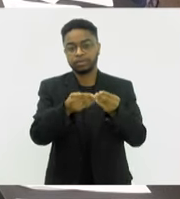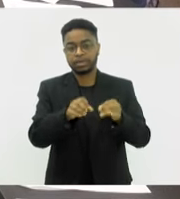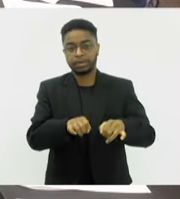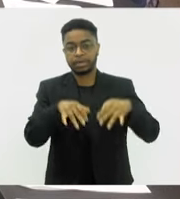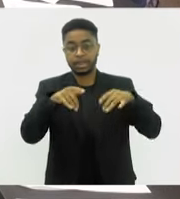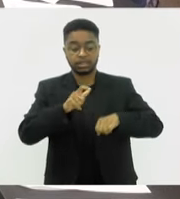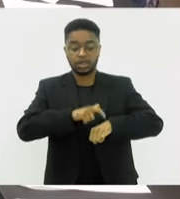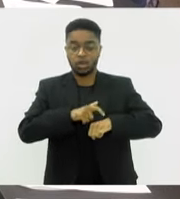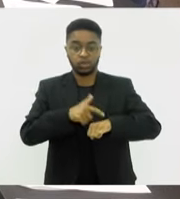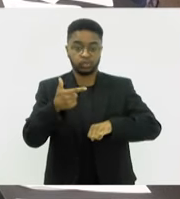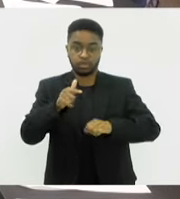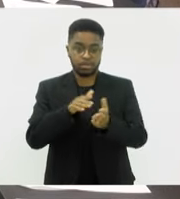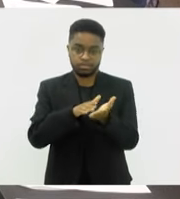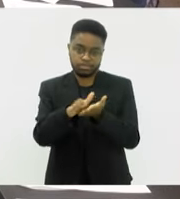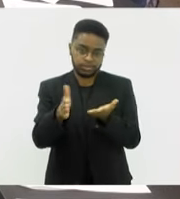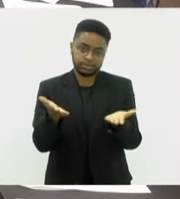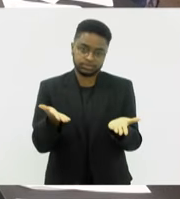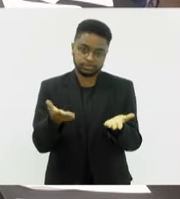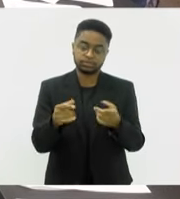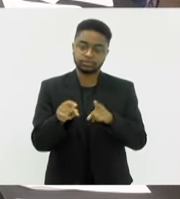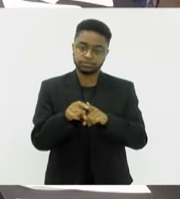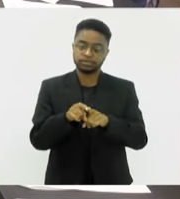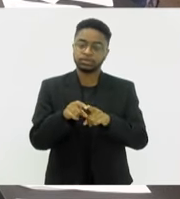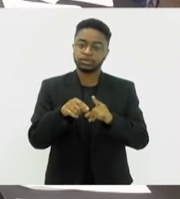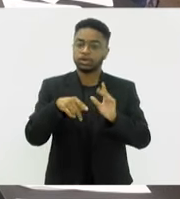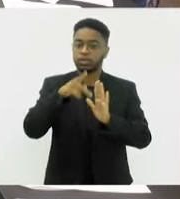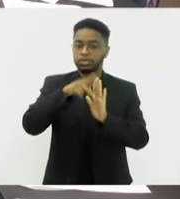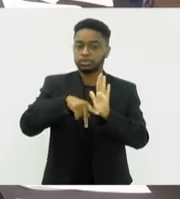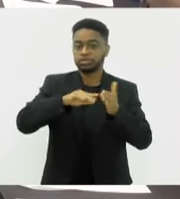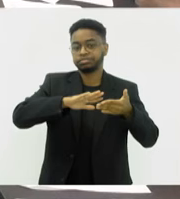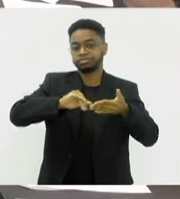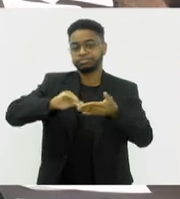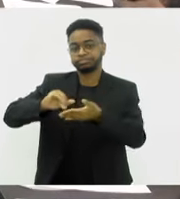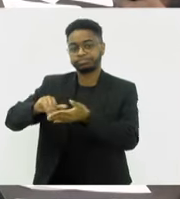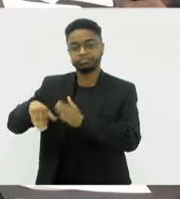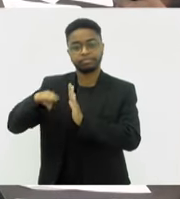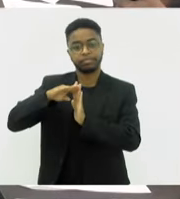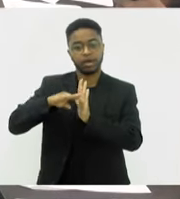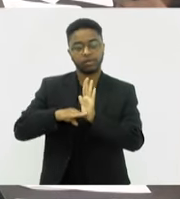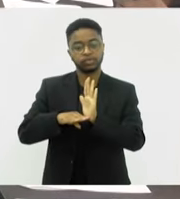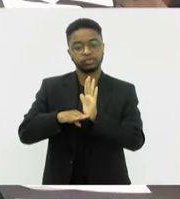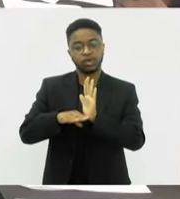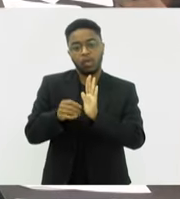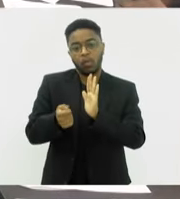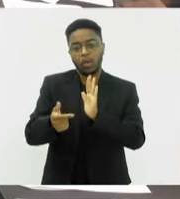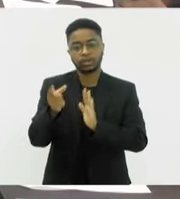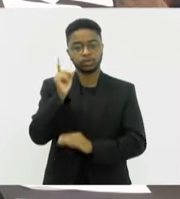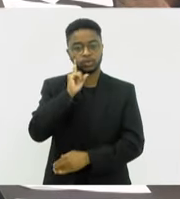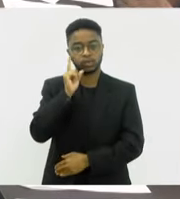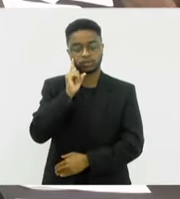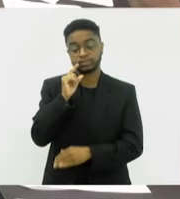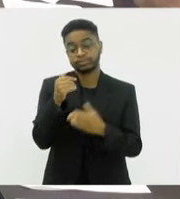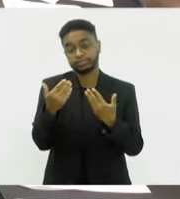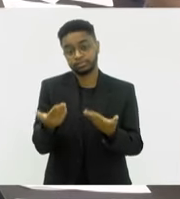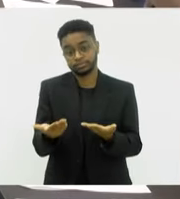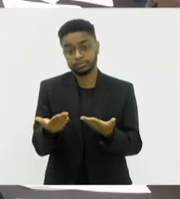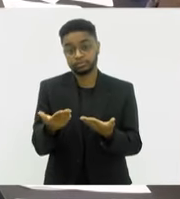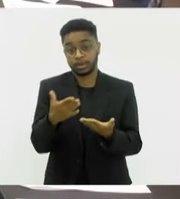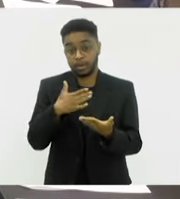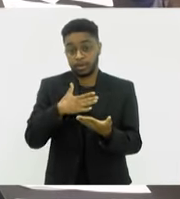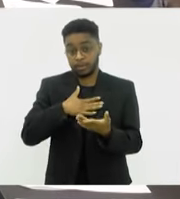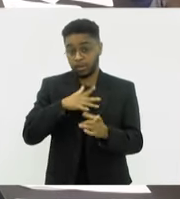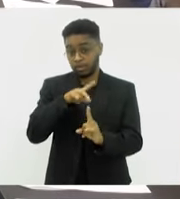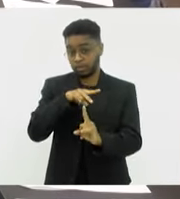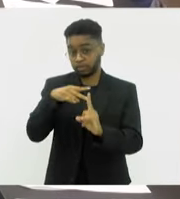nem publicado. E projeto é retirado de pauta em quase todas as sessões. Então, para mim, a interpretação é quando